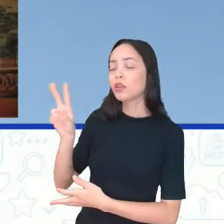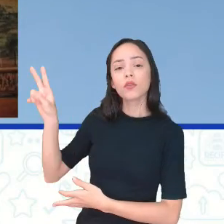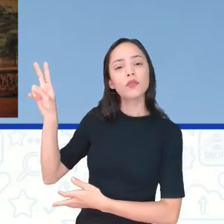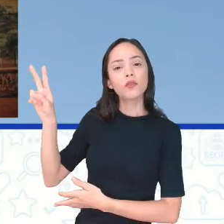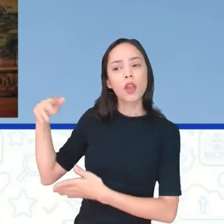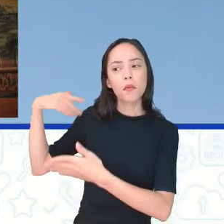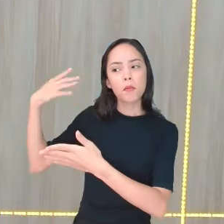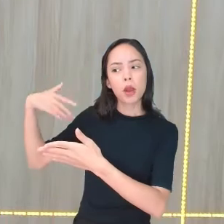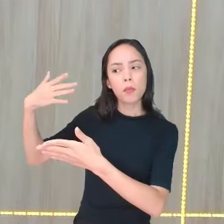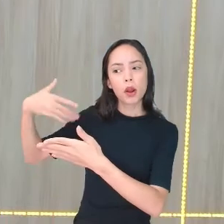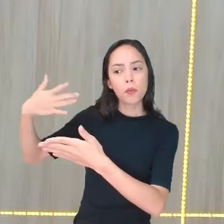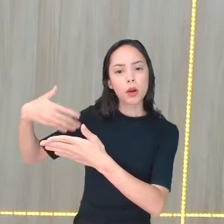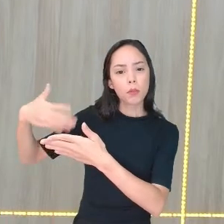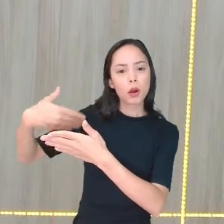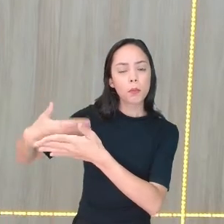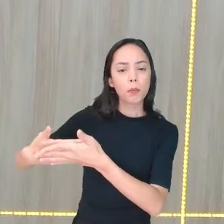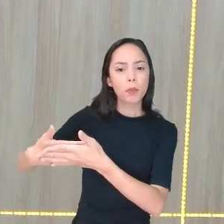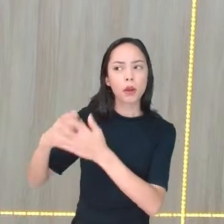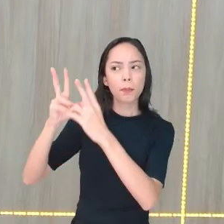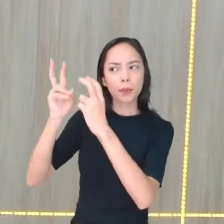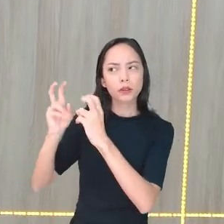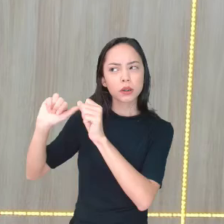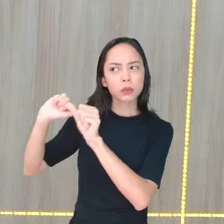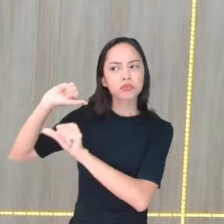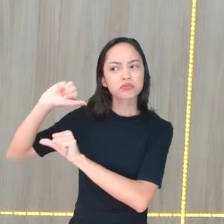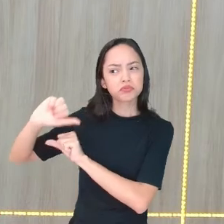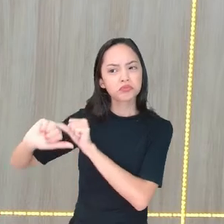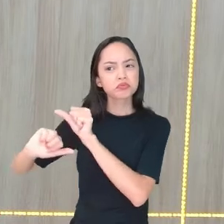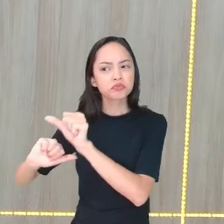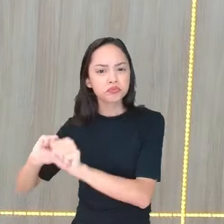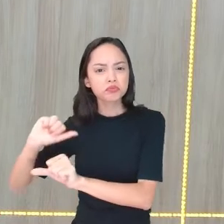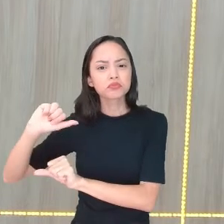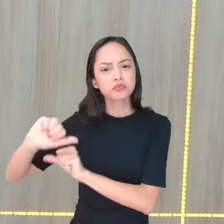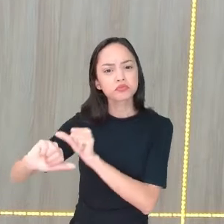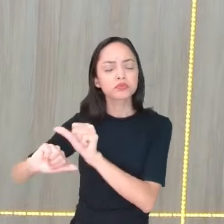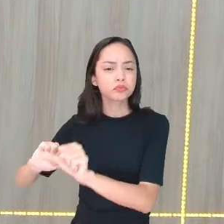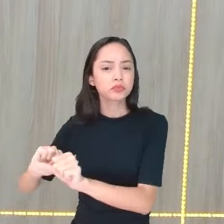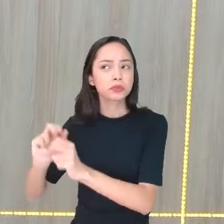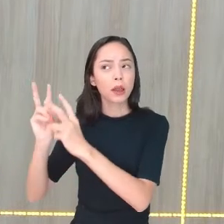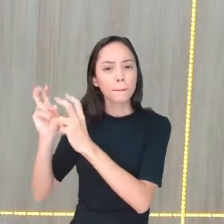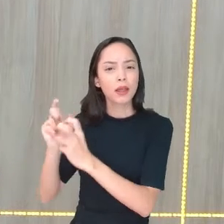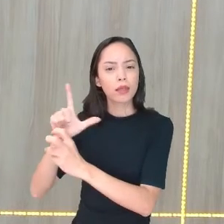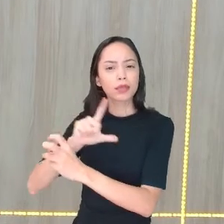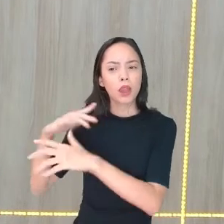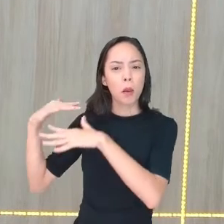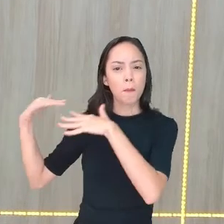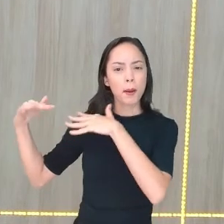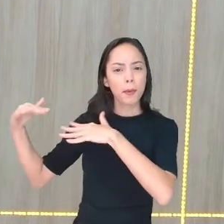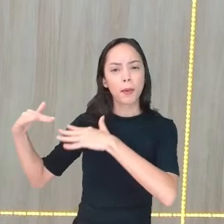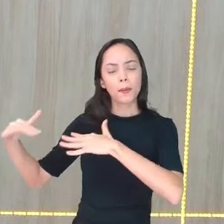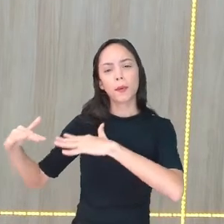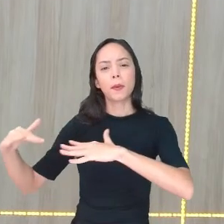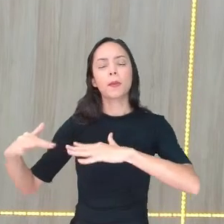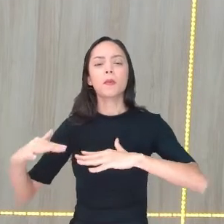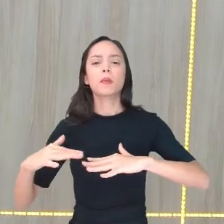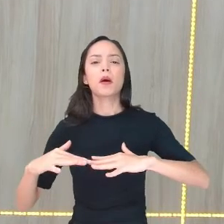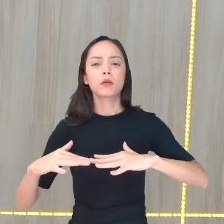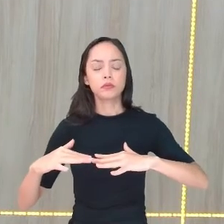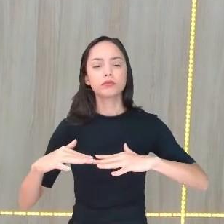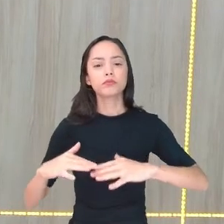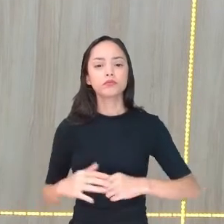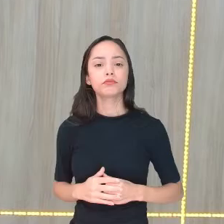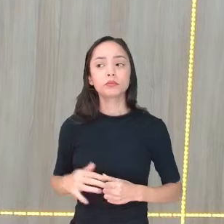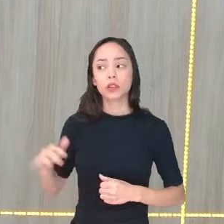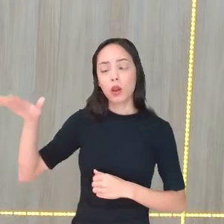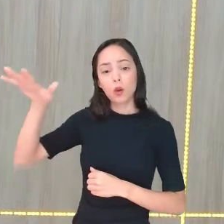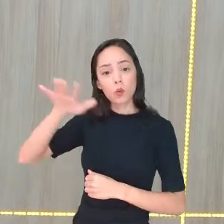trajetória, a gente percebe essas ações, a gente percebe que houve um movimento, né, que aquele